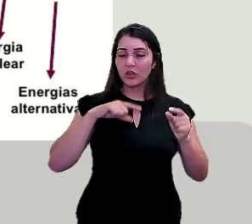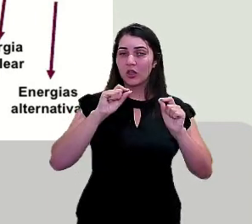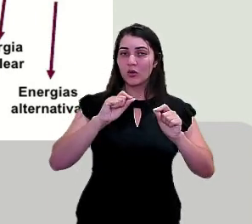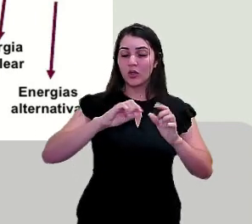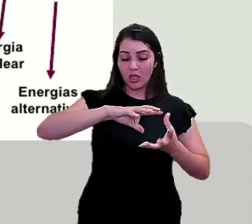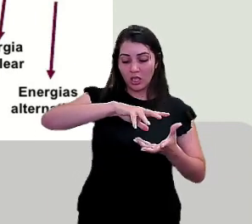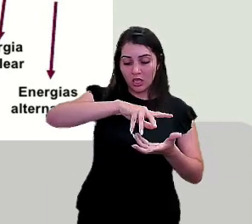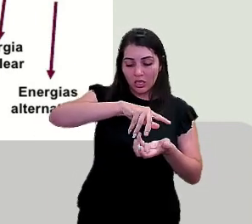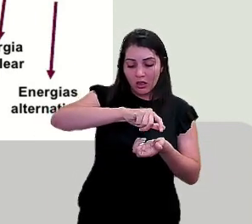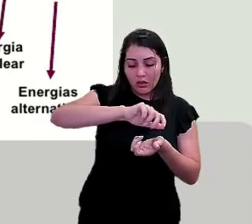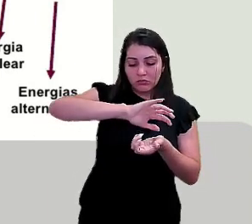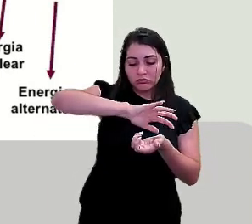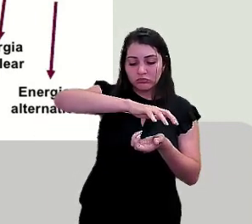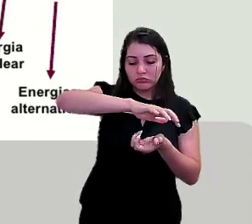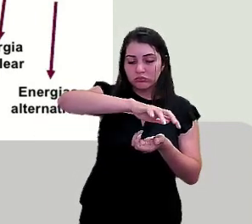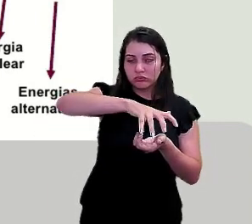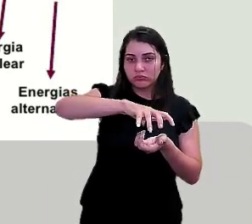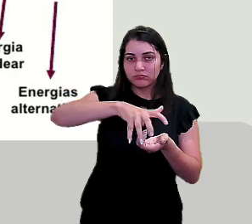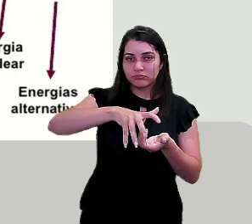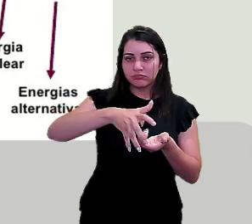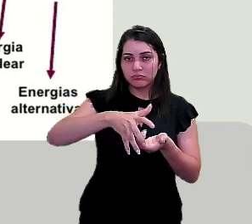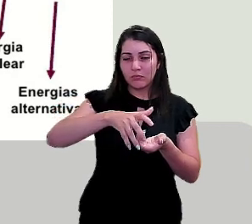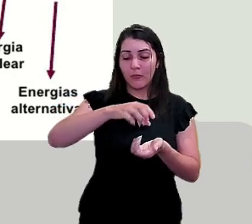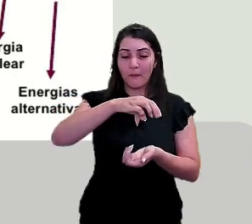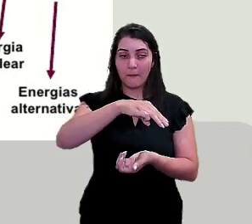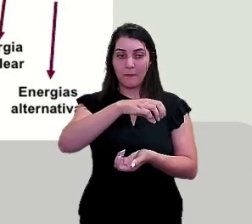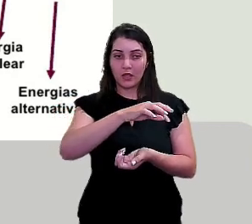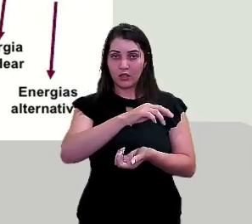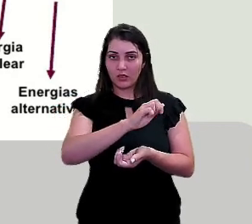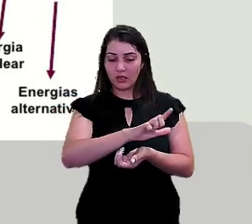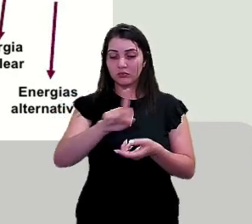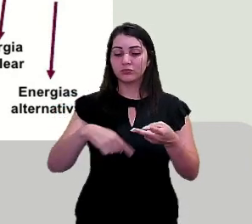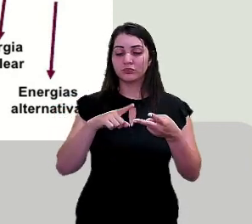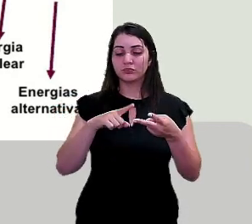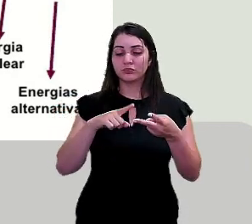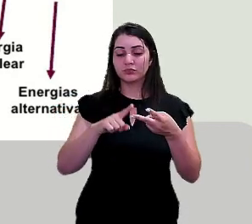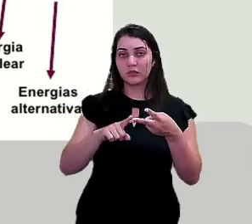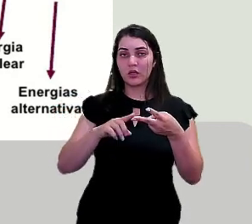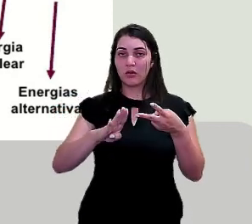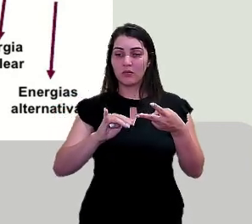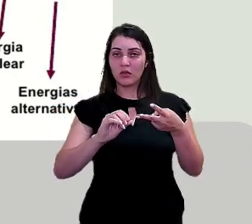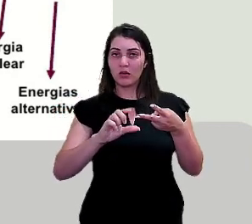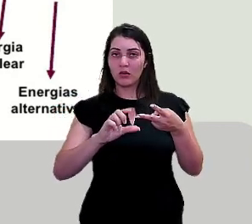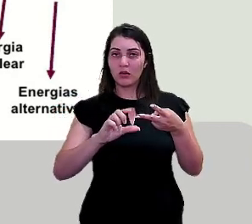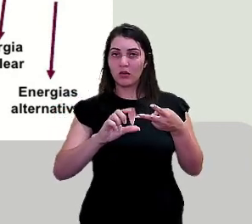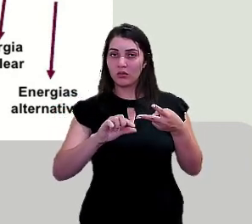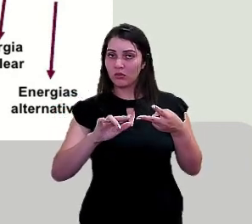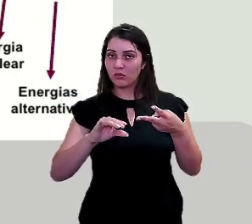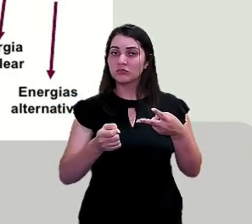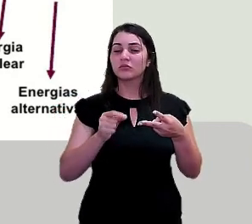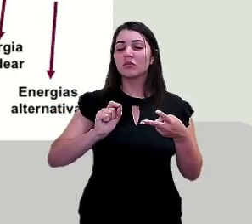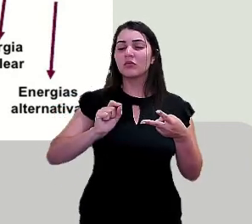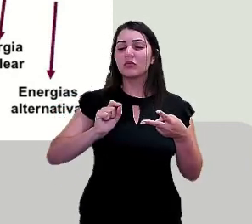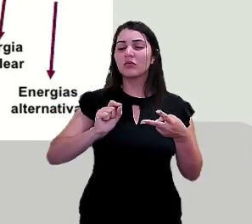dos metálicos e não metálicos. Eu tenho os biológicos, certo? Que são